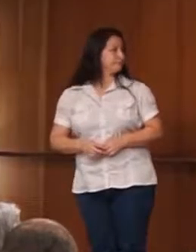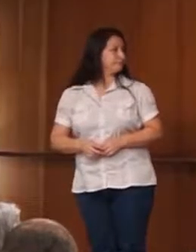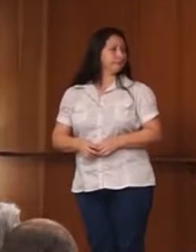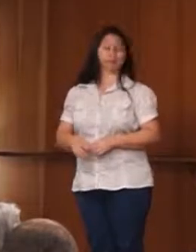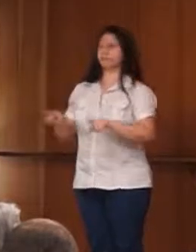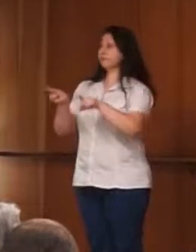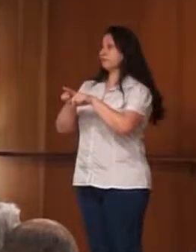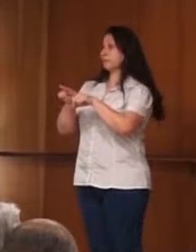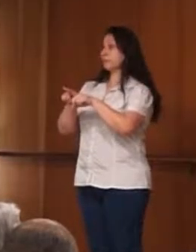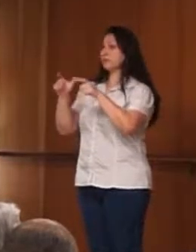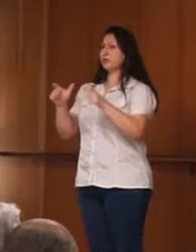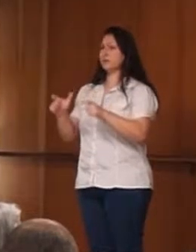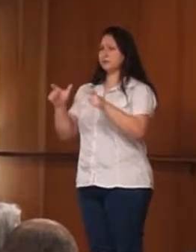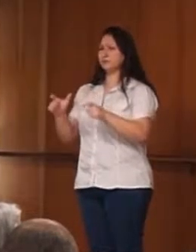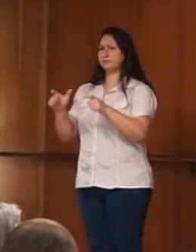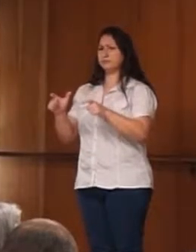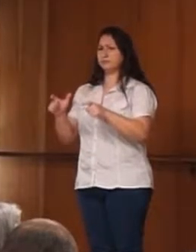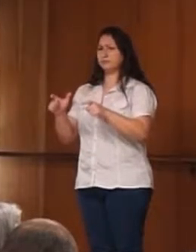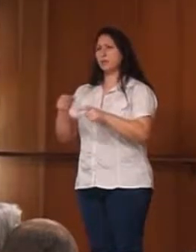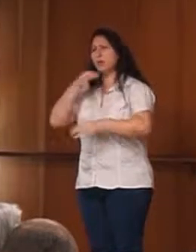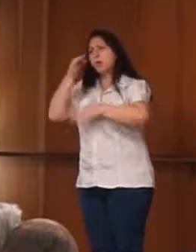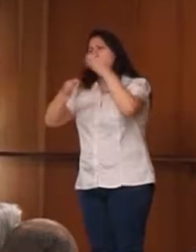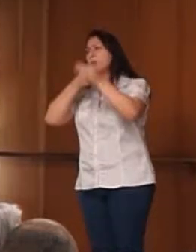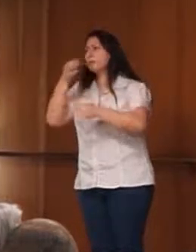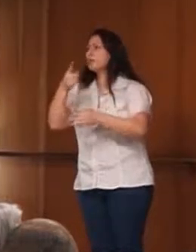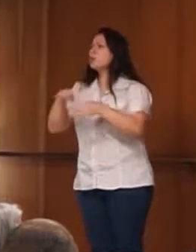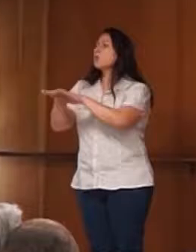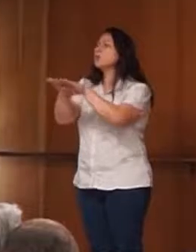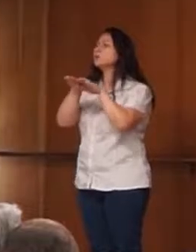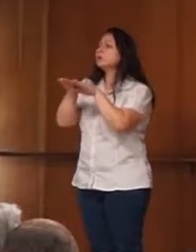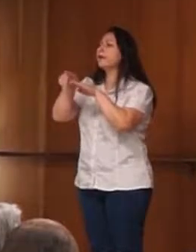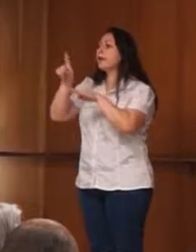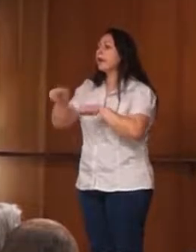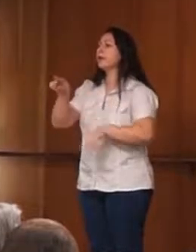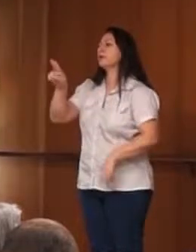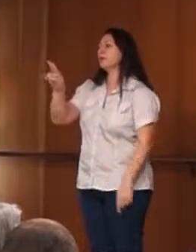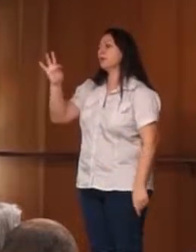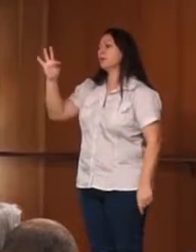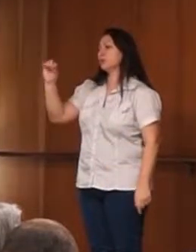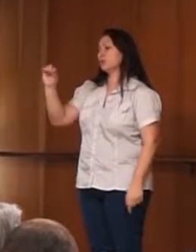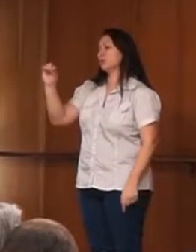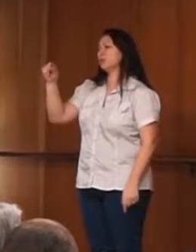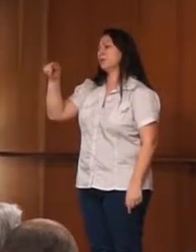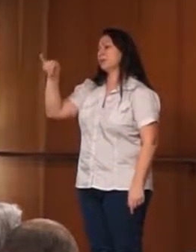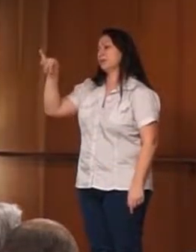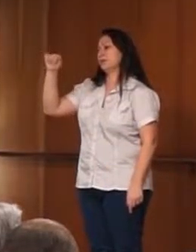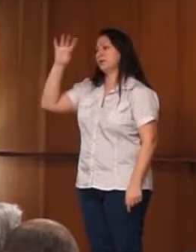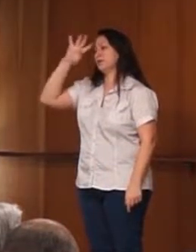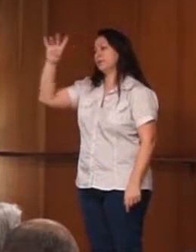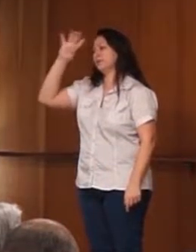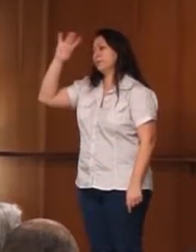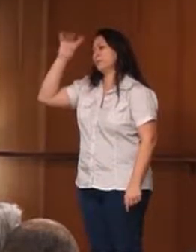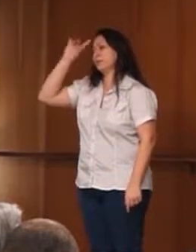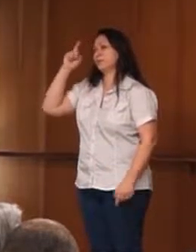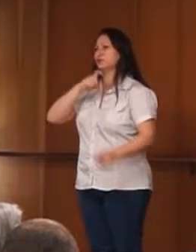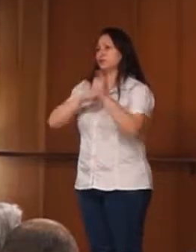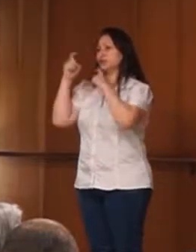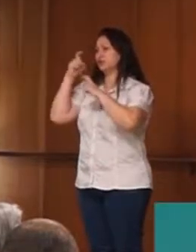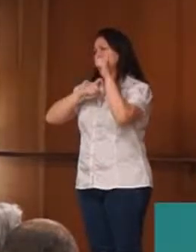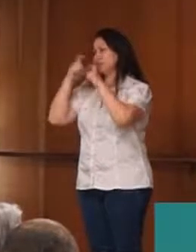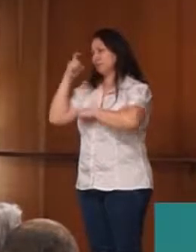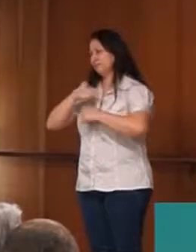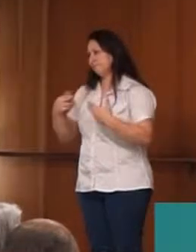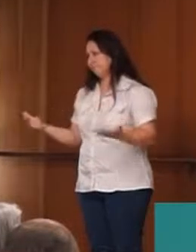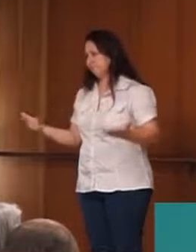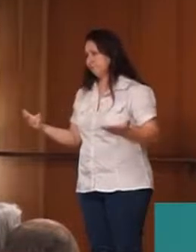lugar, para comentar que a igualdade é uma utopia, e creio que isso